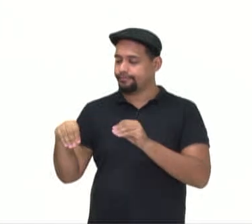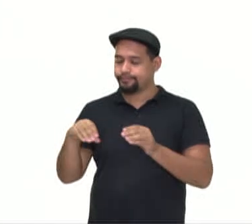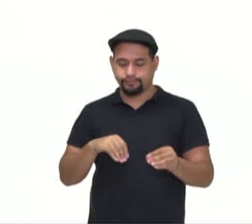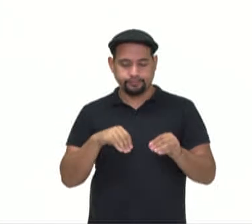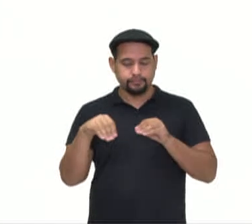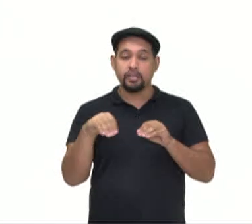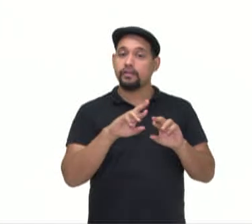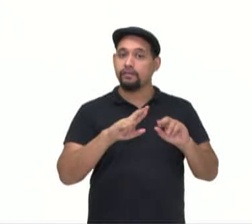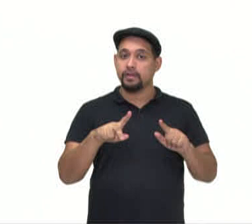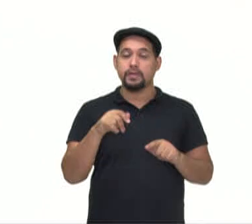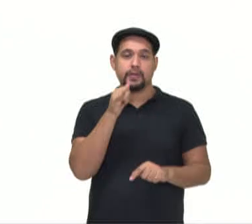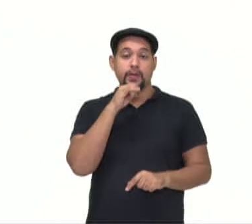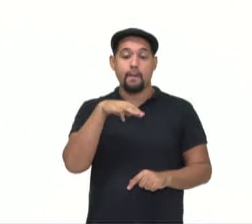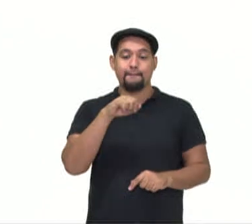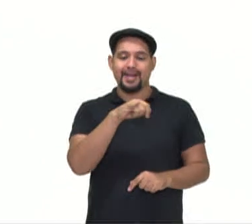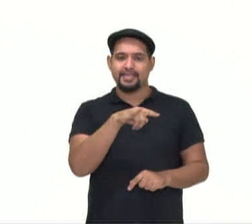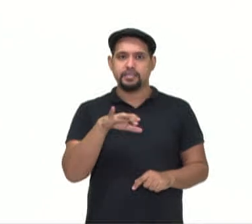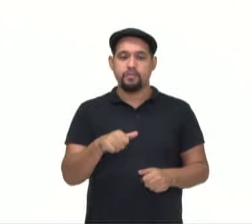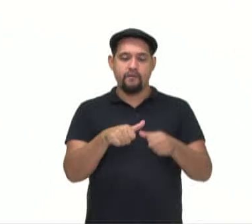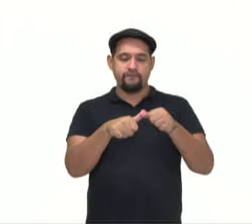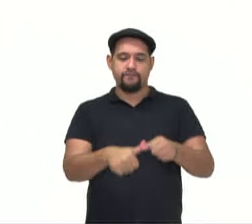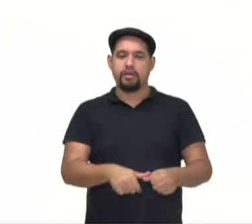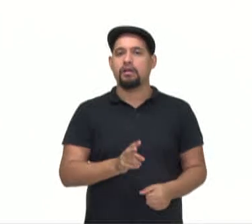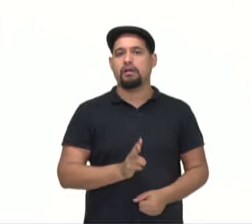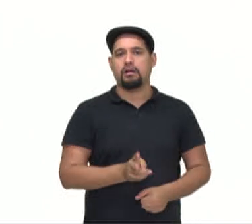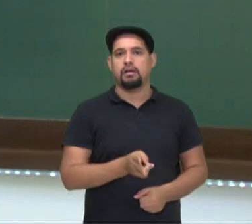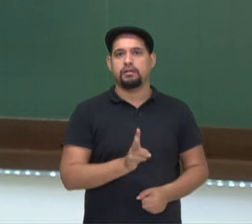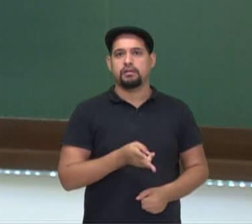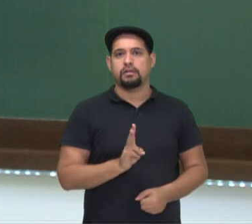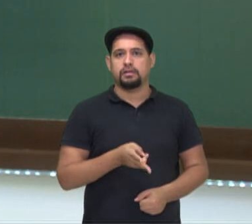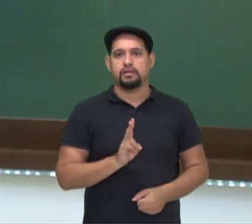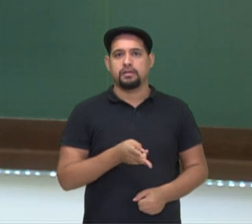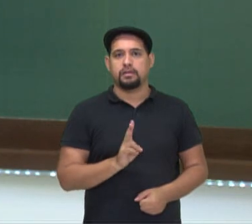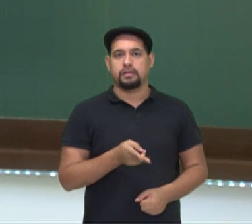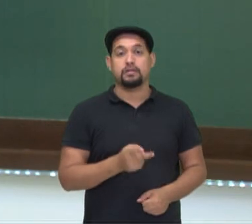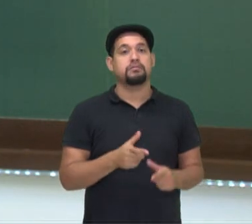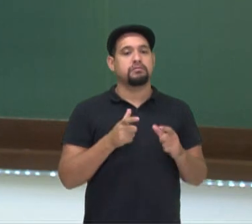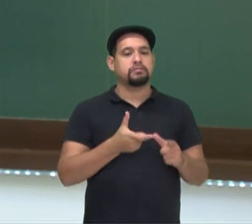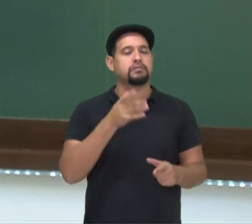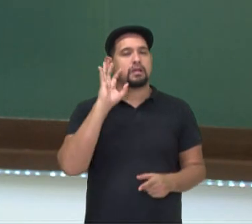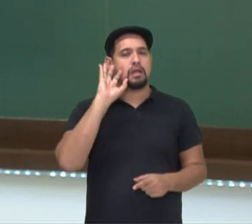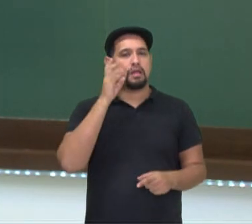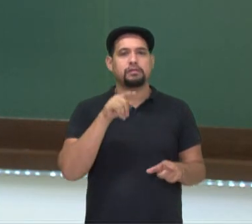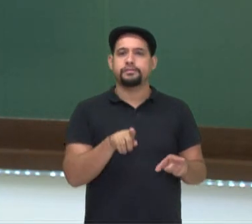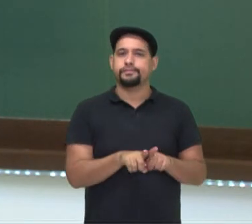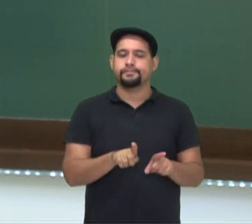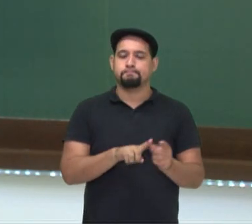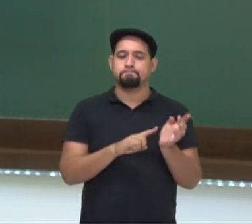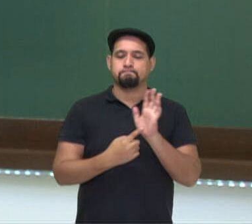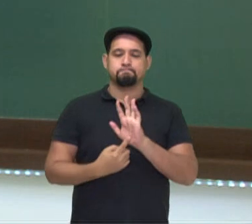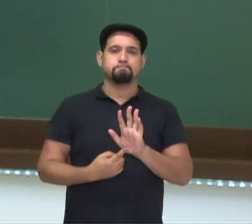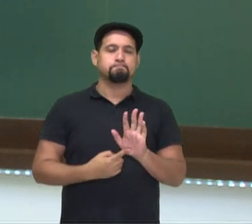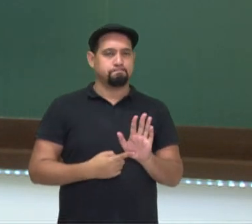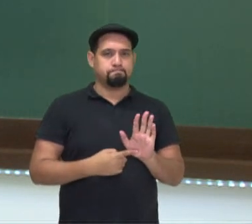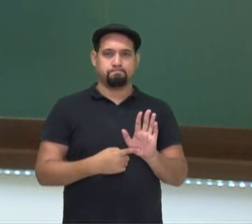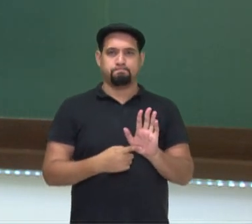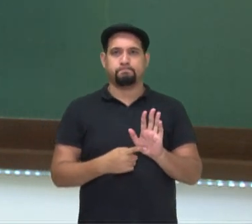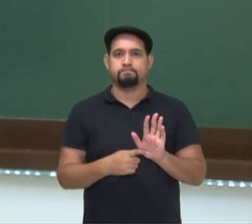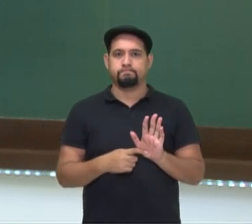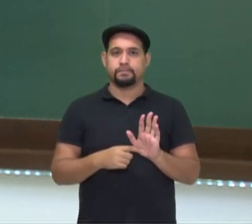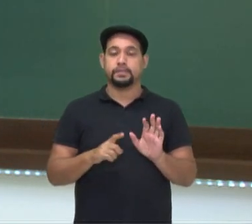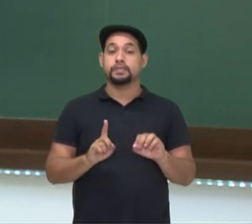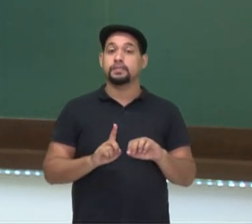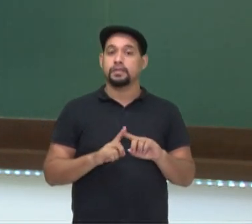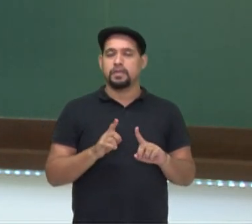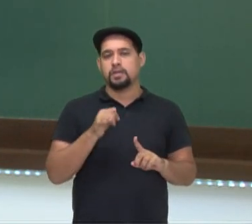gente viu que o Circo Máximo ele tem o seu local, né? Então, ali era o lugar que acontecia as apresentações circenses. O Circo